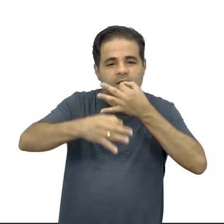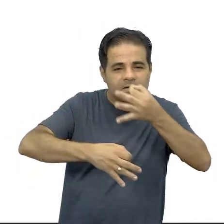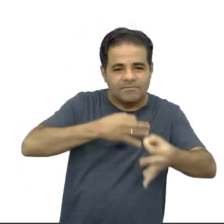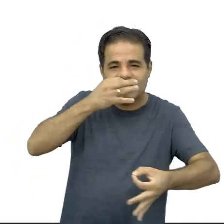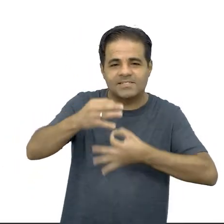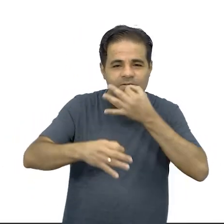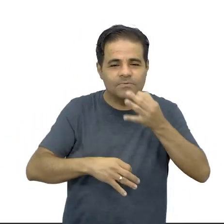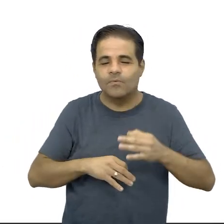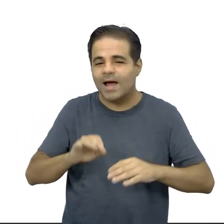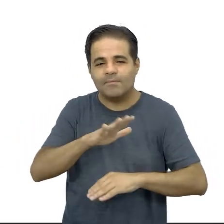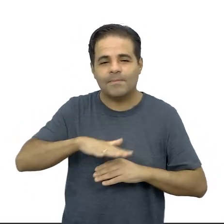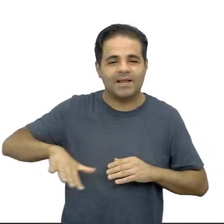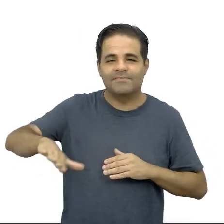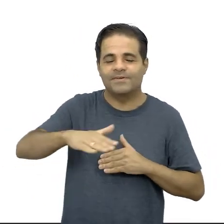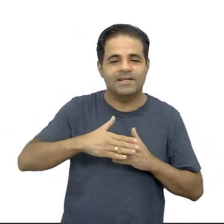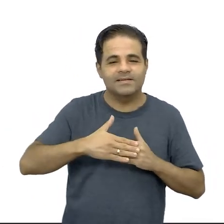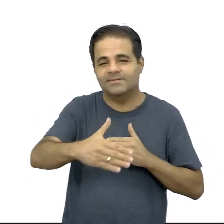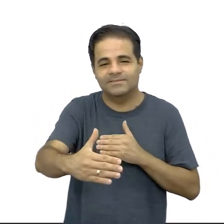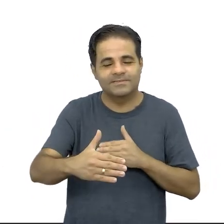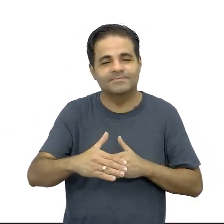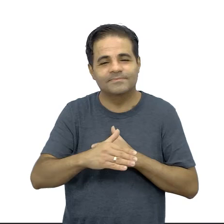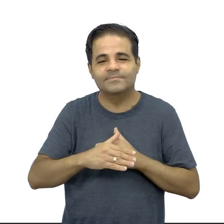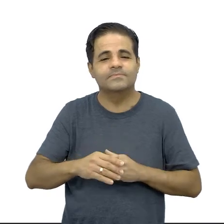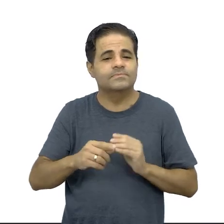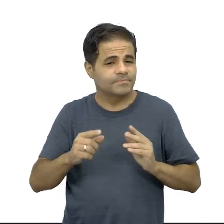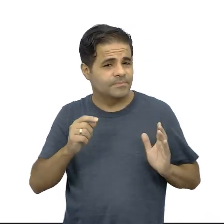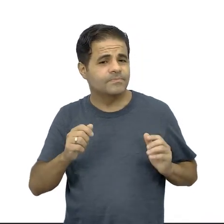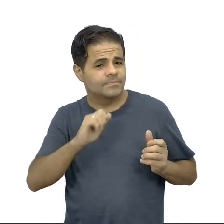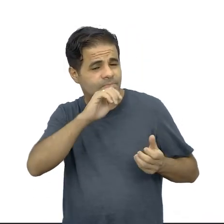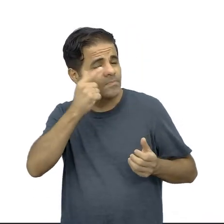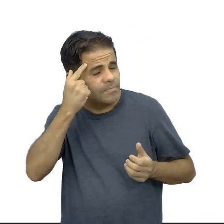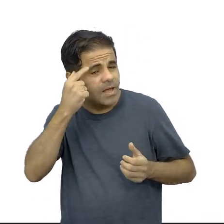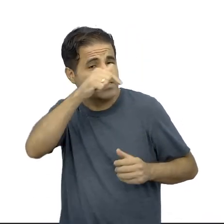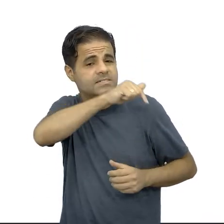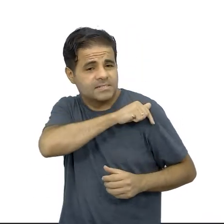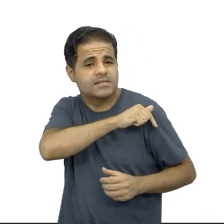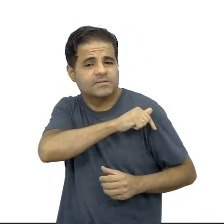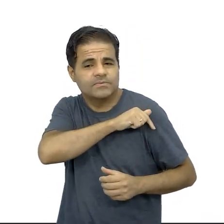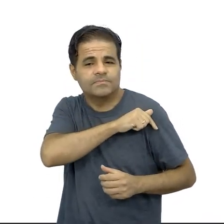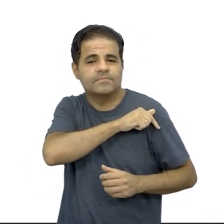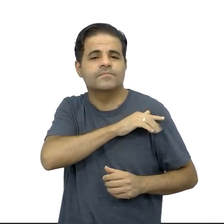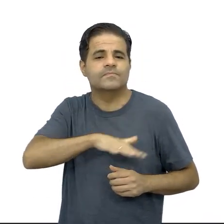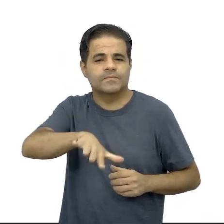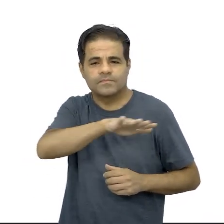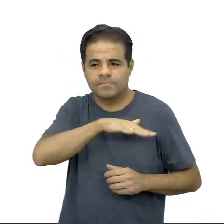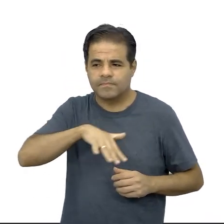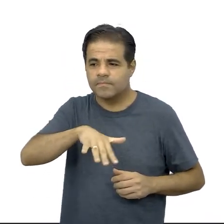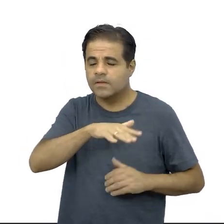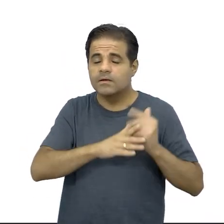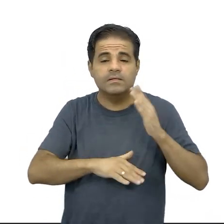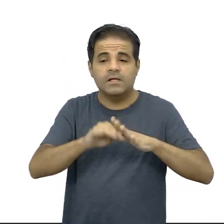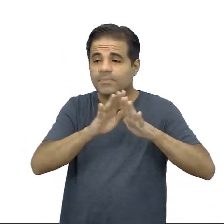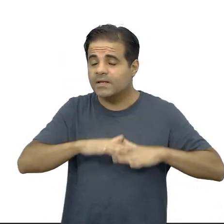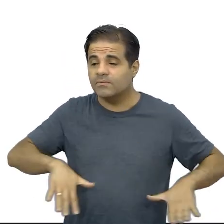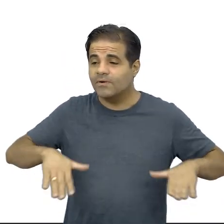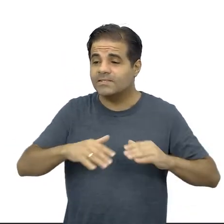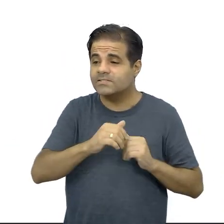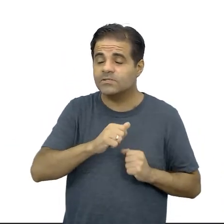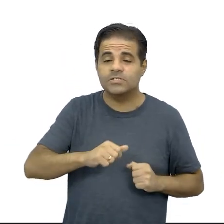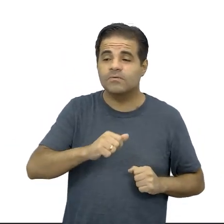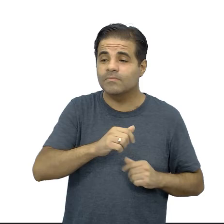uma associação com uma habilidade prevista para o 7º ano do ensino fundamental, no componente